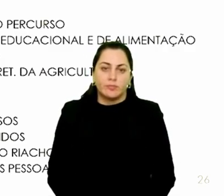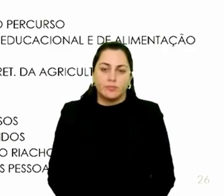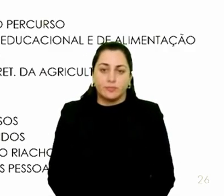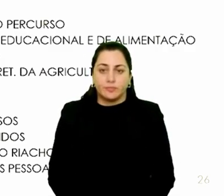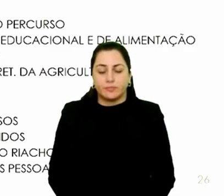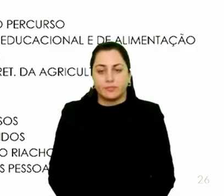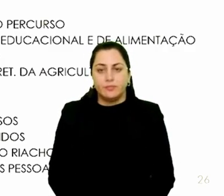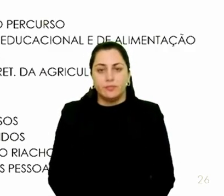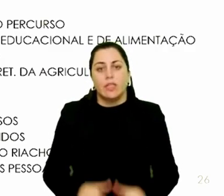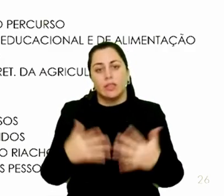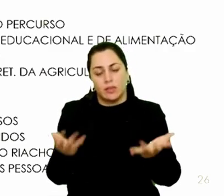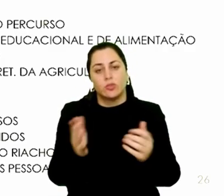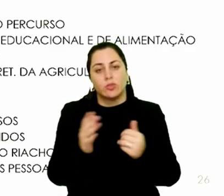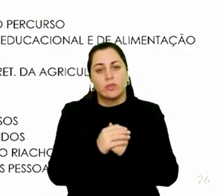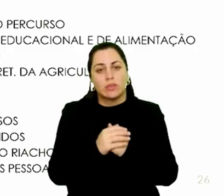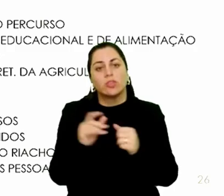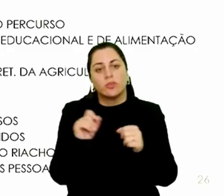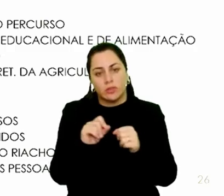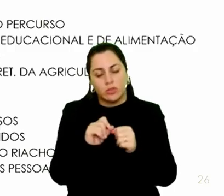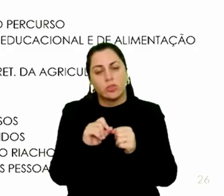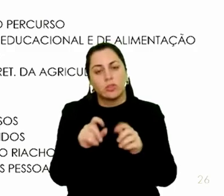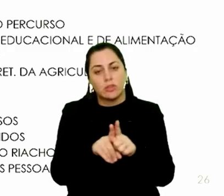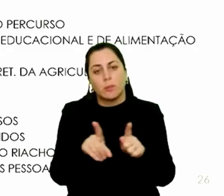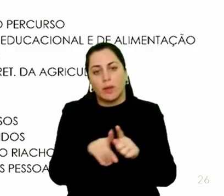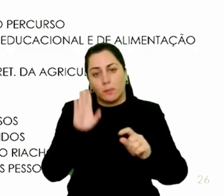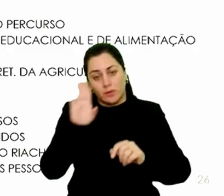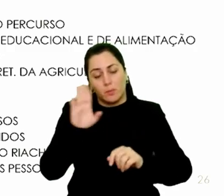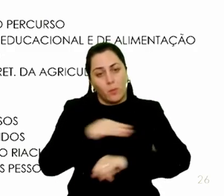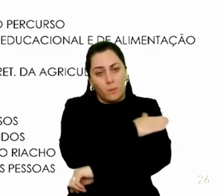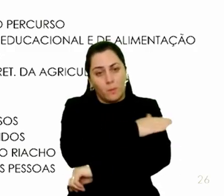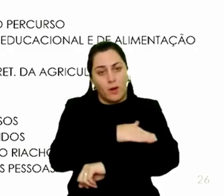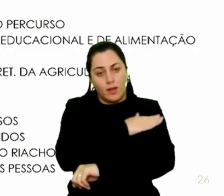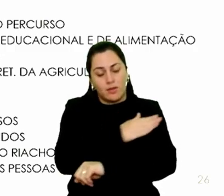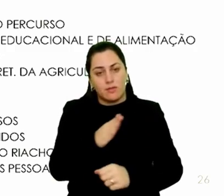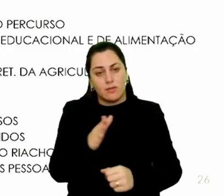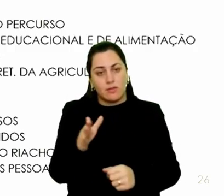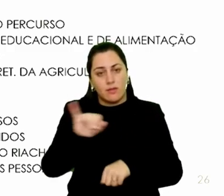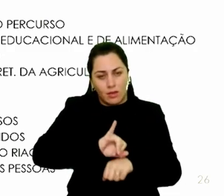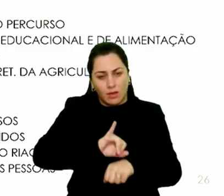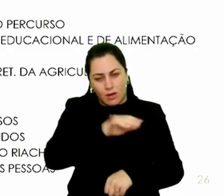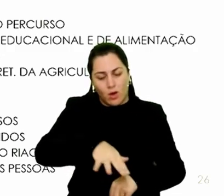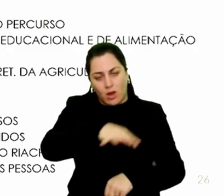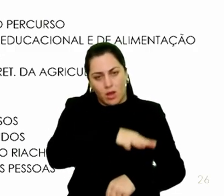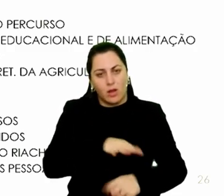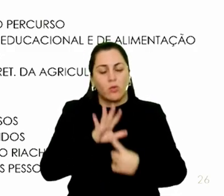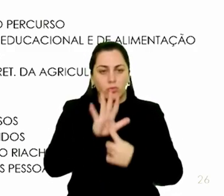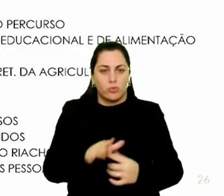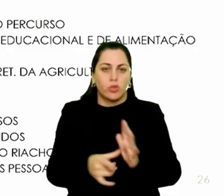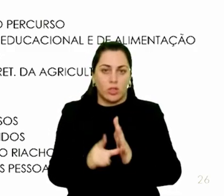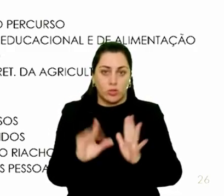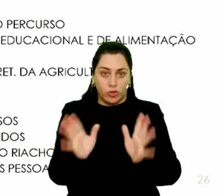Então, foi feita uma ampliação da principal praça, da praça central desse eixo, como eu estava